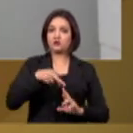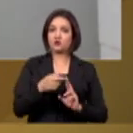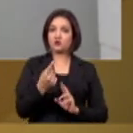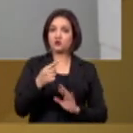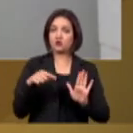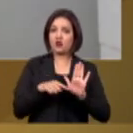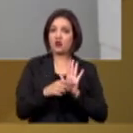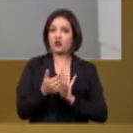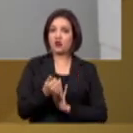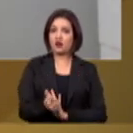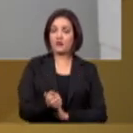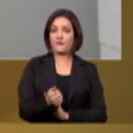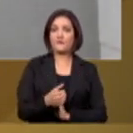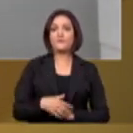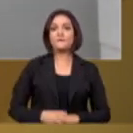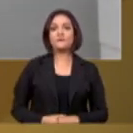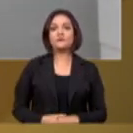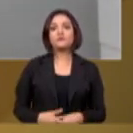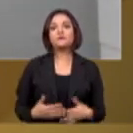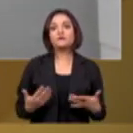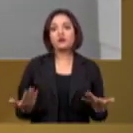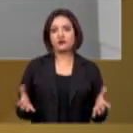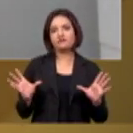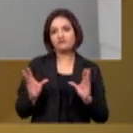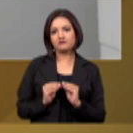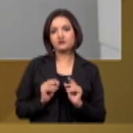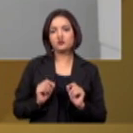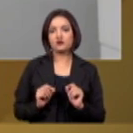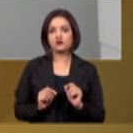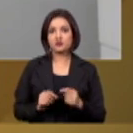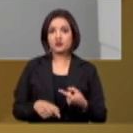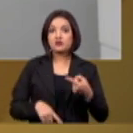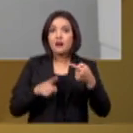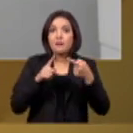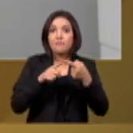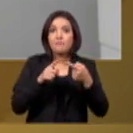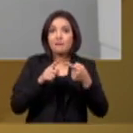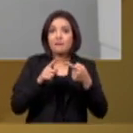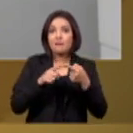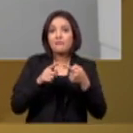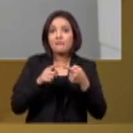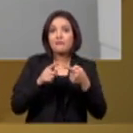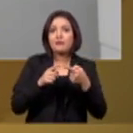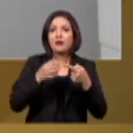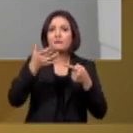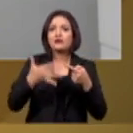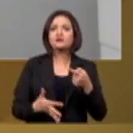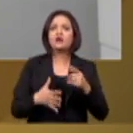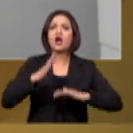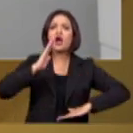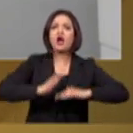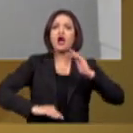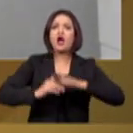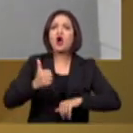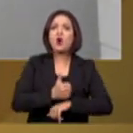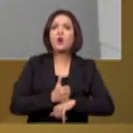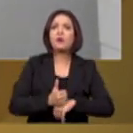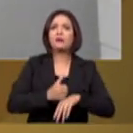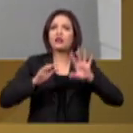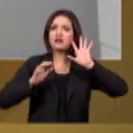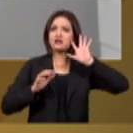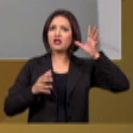alínea a da constituição federal julgar me sinto com três primeiros meirinha e mandar a lista de competência não precisa